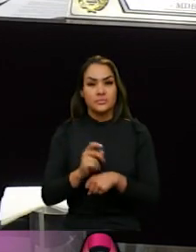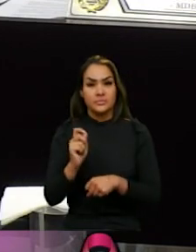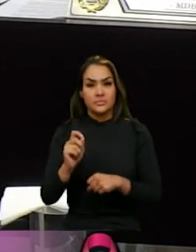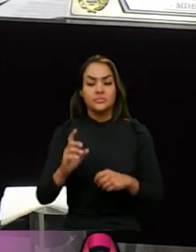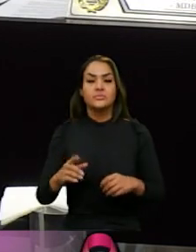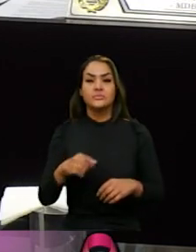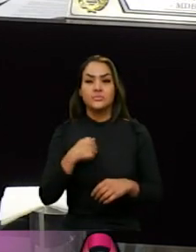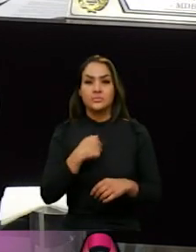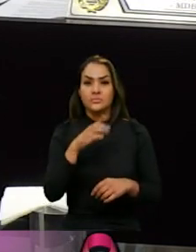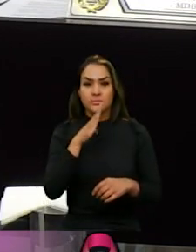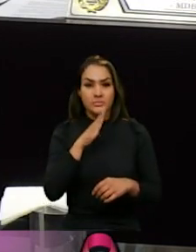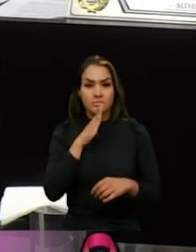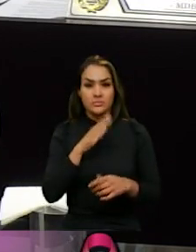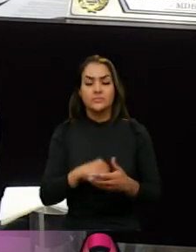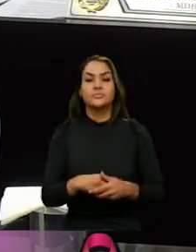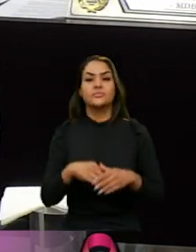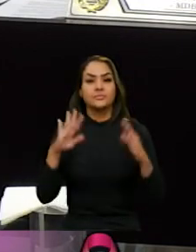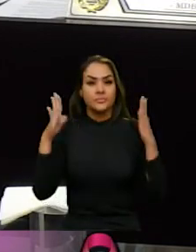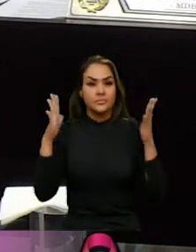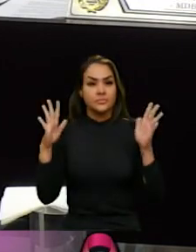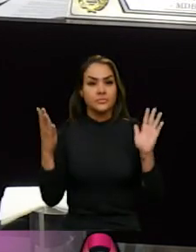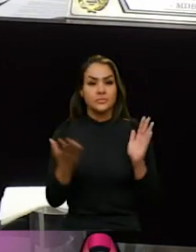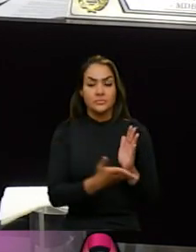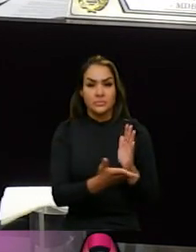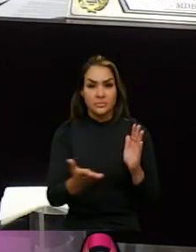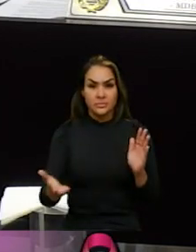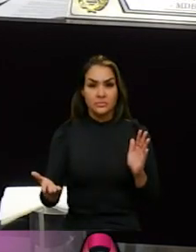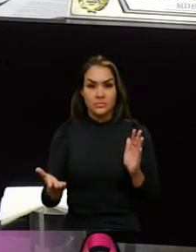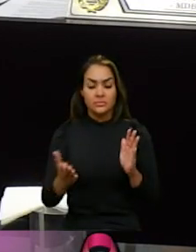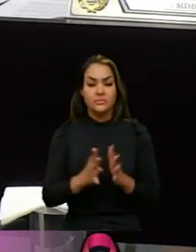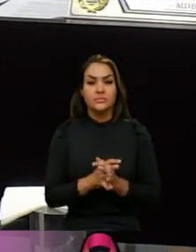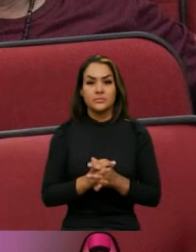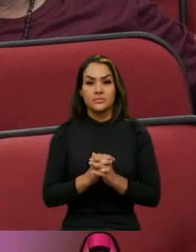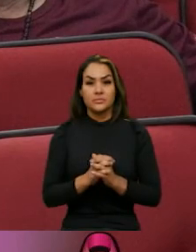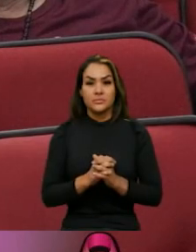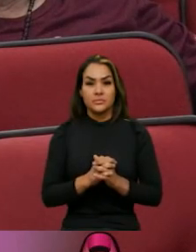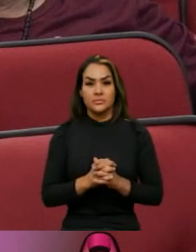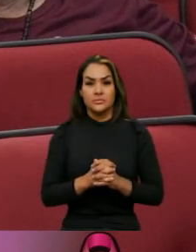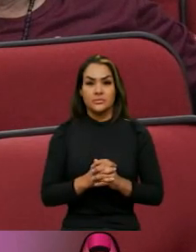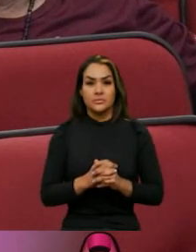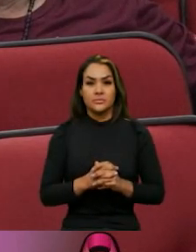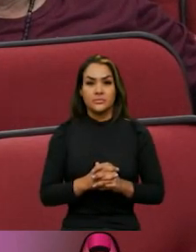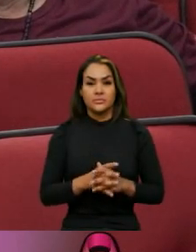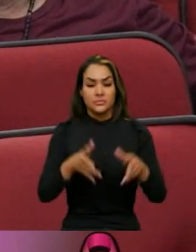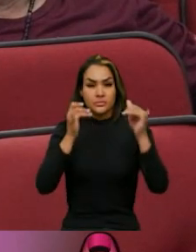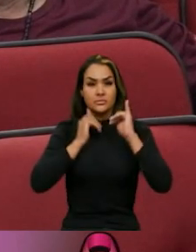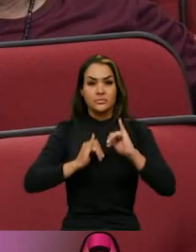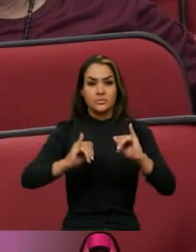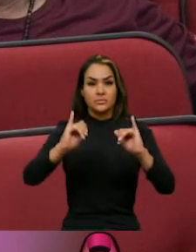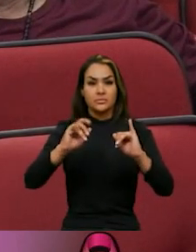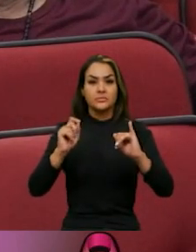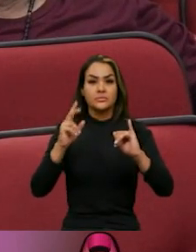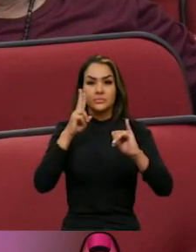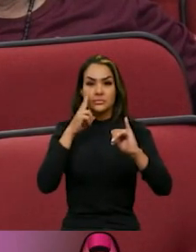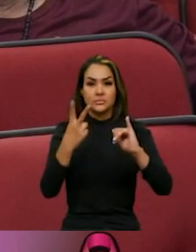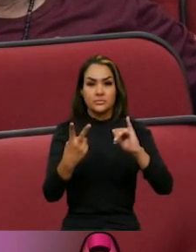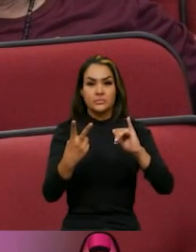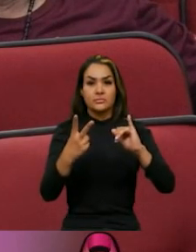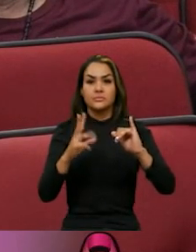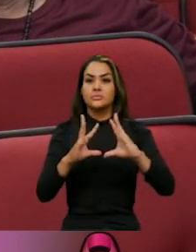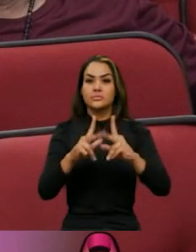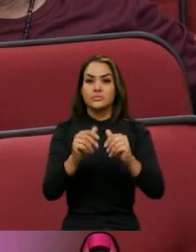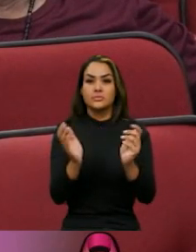atitude. Leva este reconhecimento a todo o grupo de vocês. E, como o vereador Batata